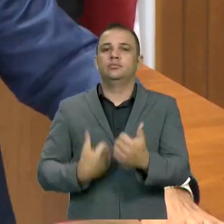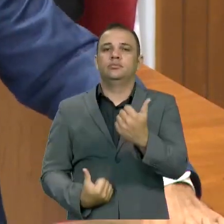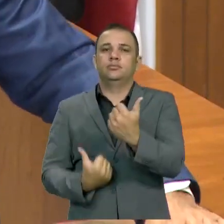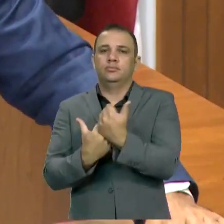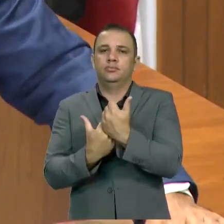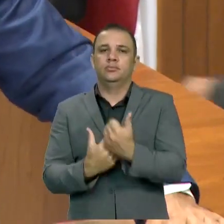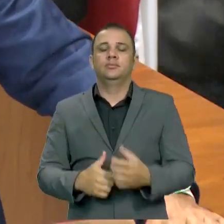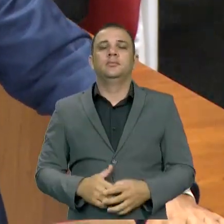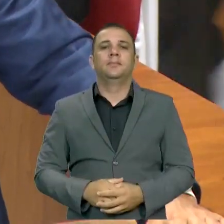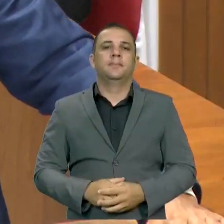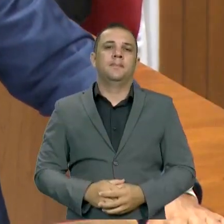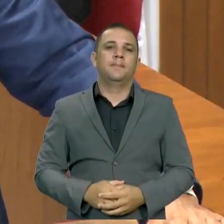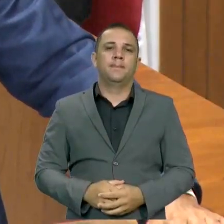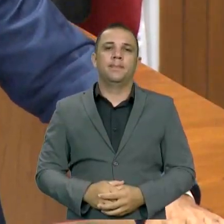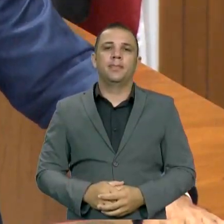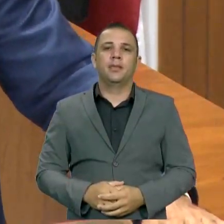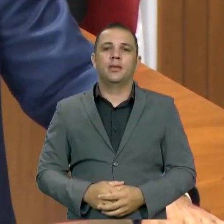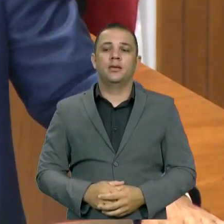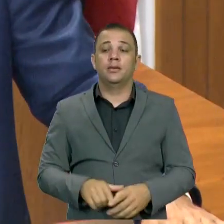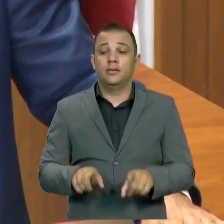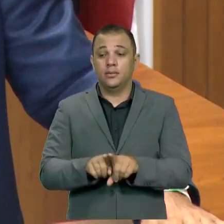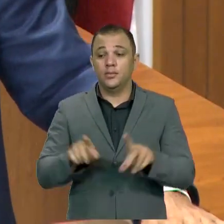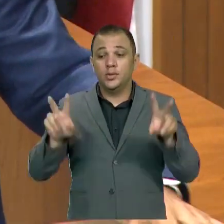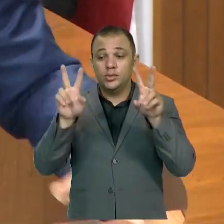do curso. E para falar em autismo,